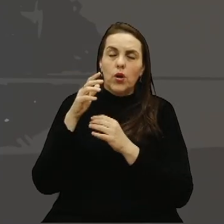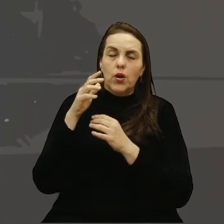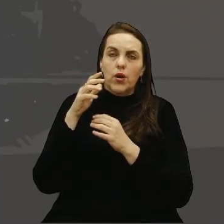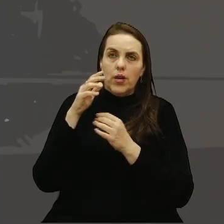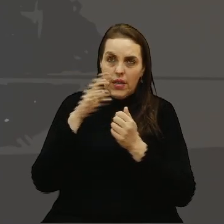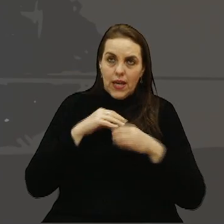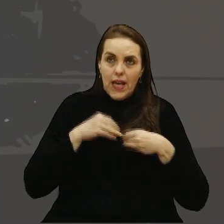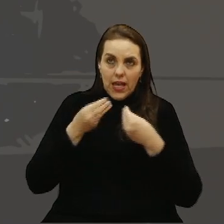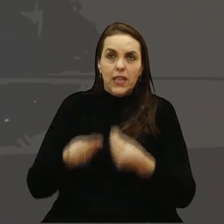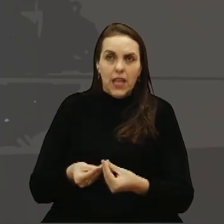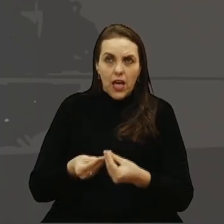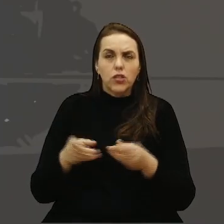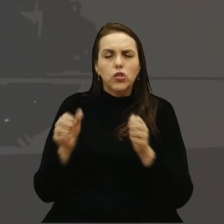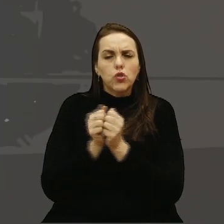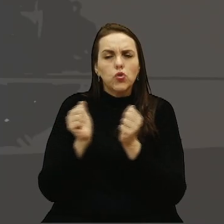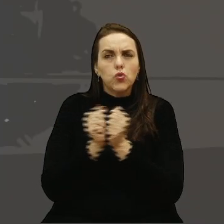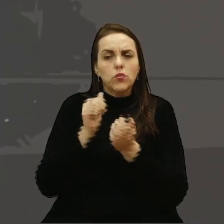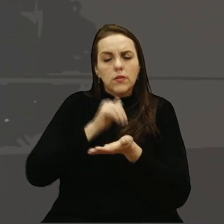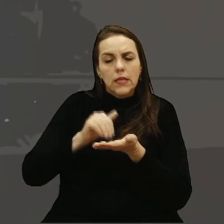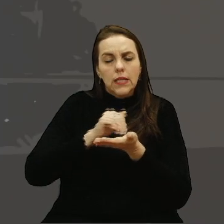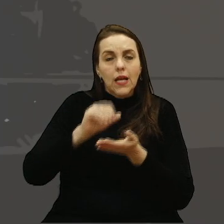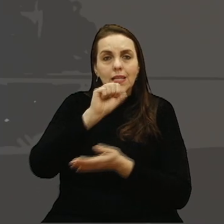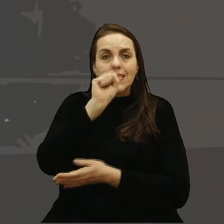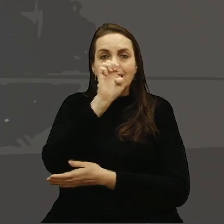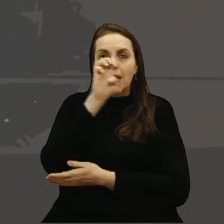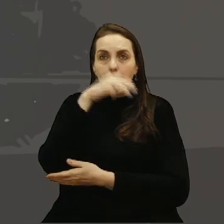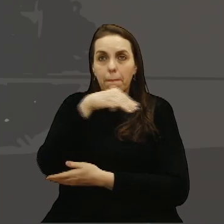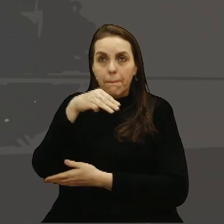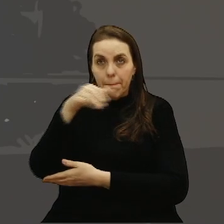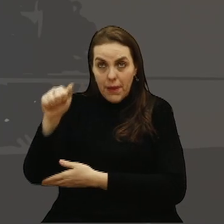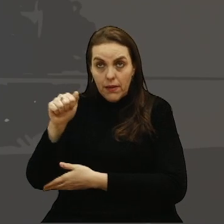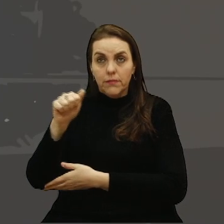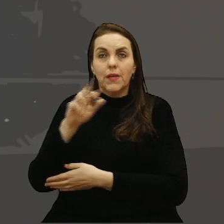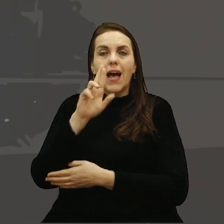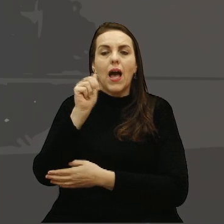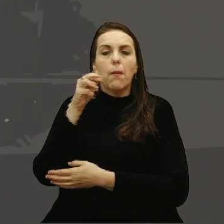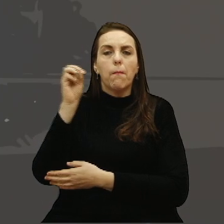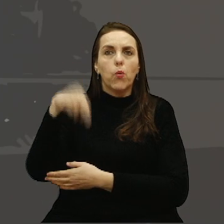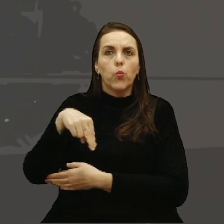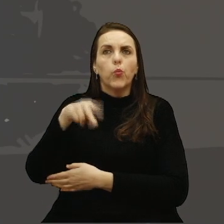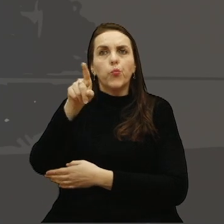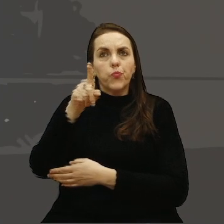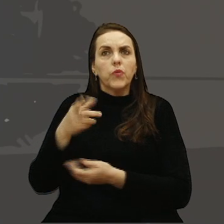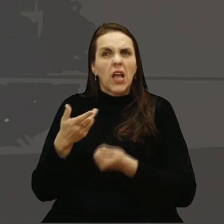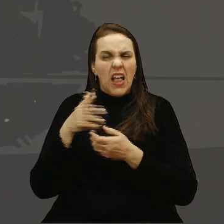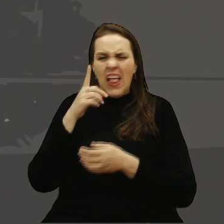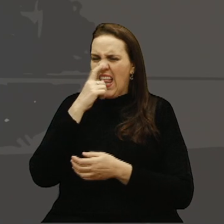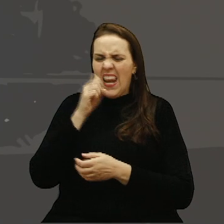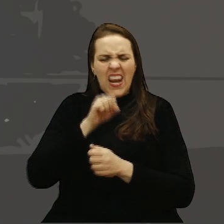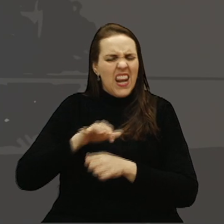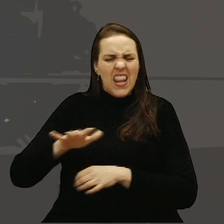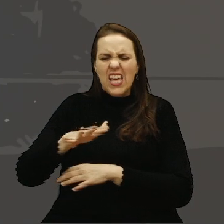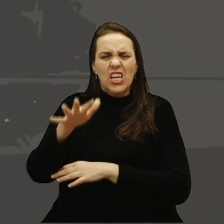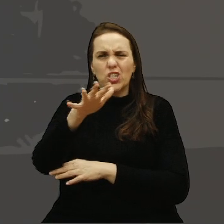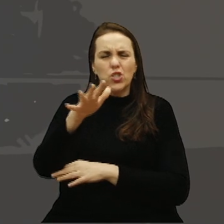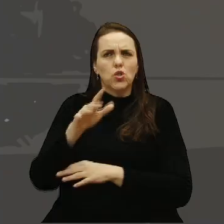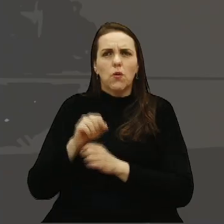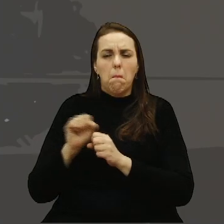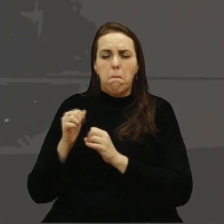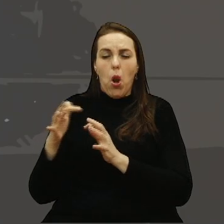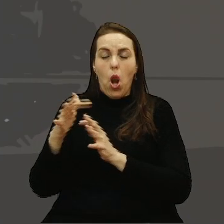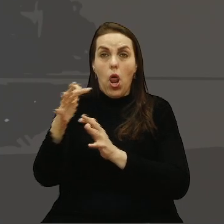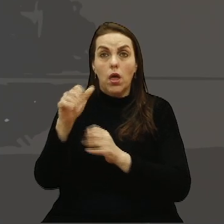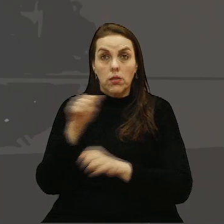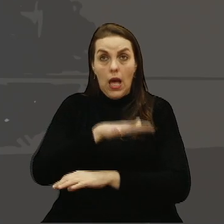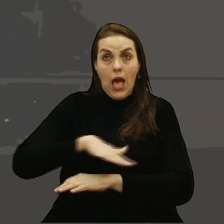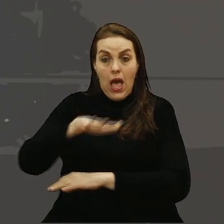o secretário Ramon Sirtoli, e ao lado os colegas estão vendo a realidade do lixo que está tomando conta, né? Essa área é uma área pública, inclusive.